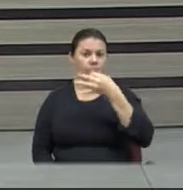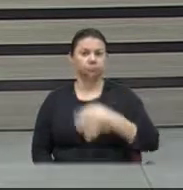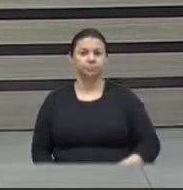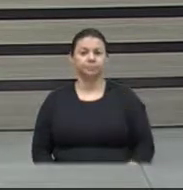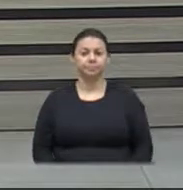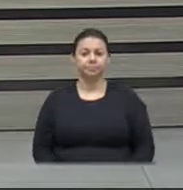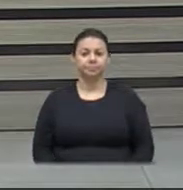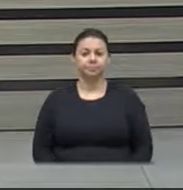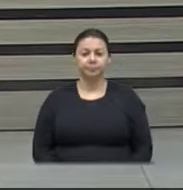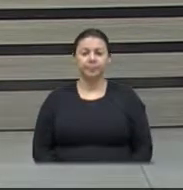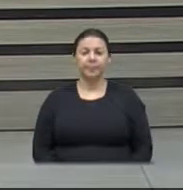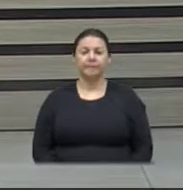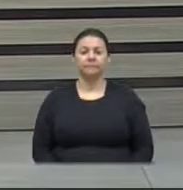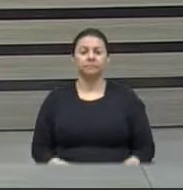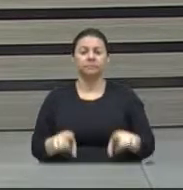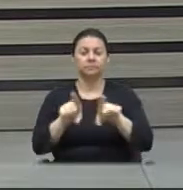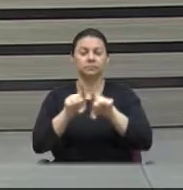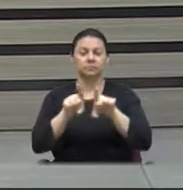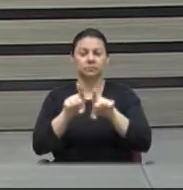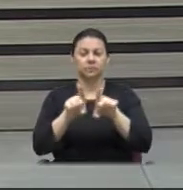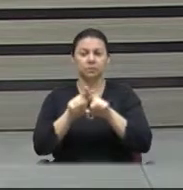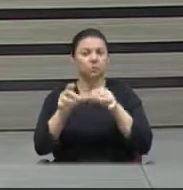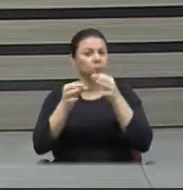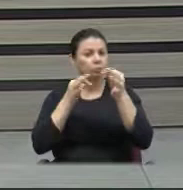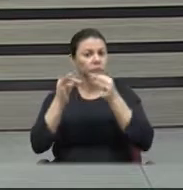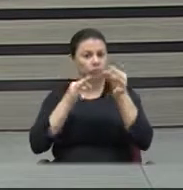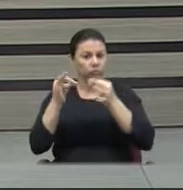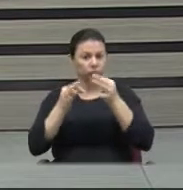algum vereador deseja combinar